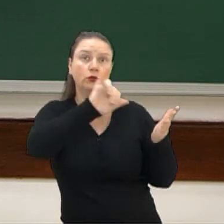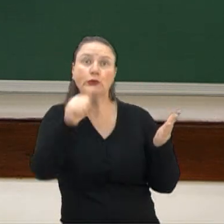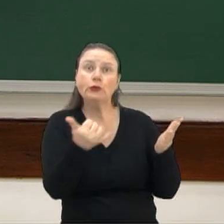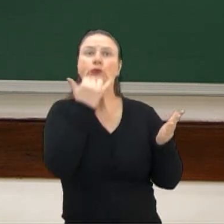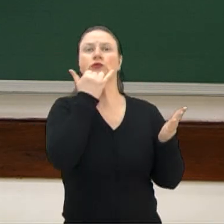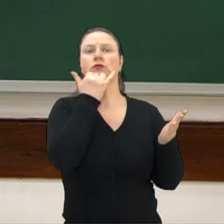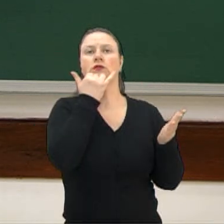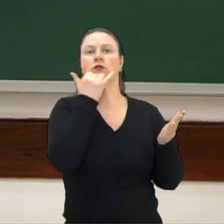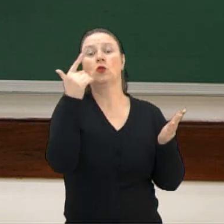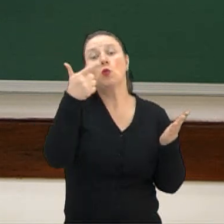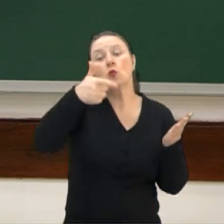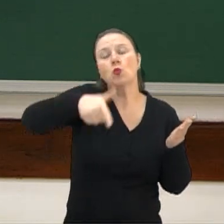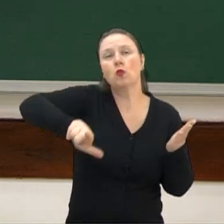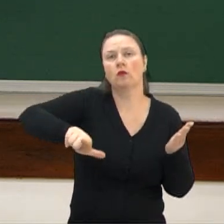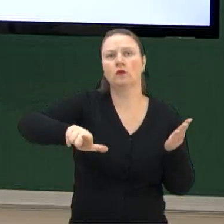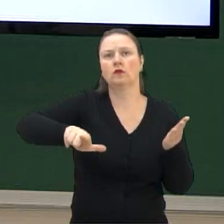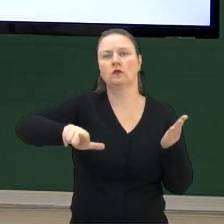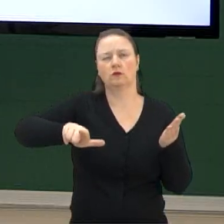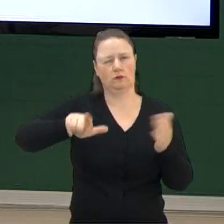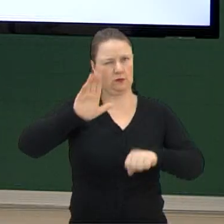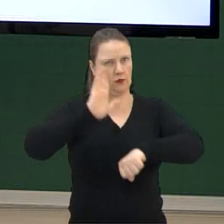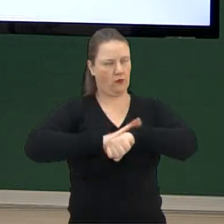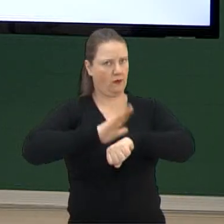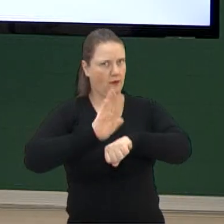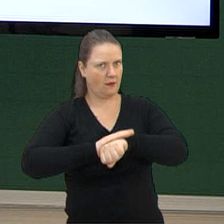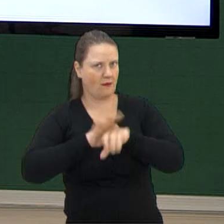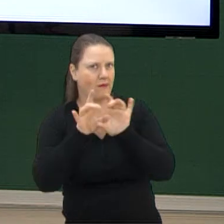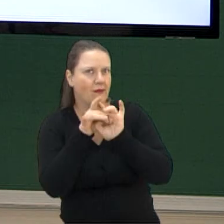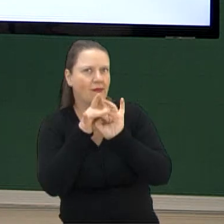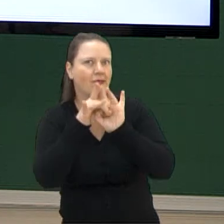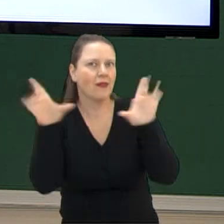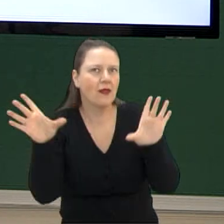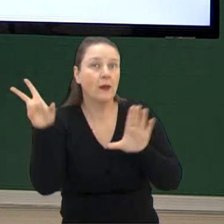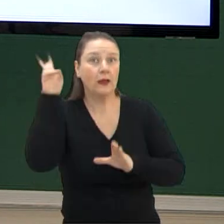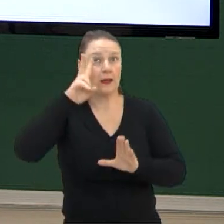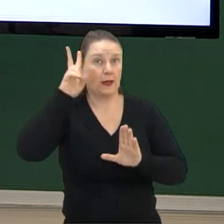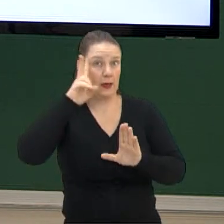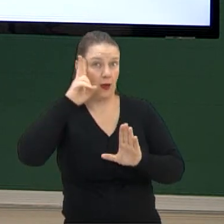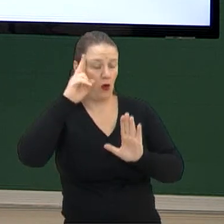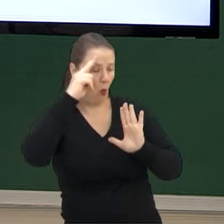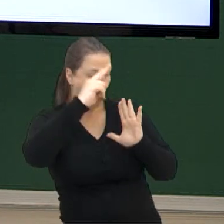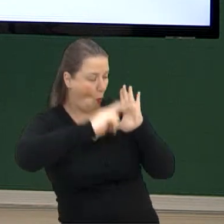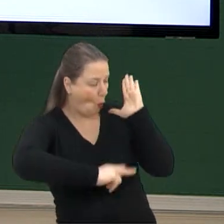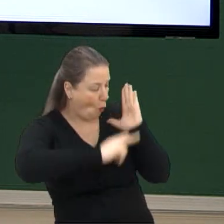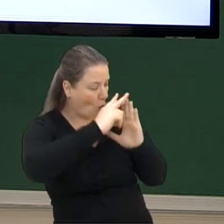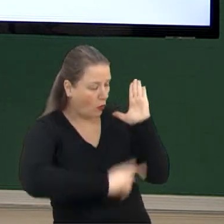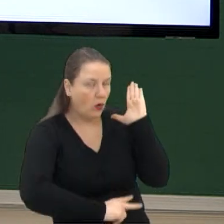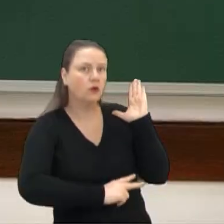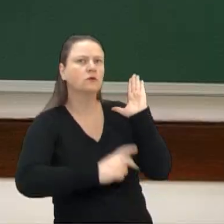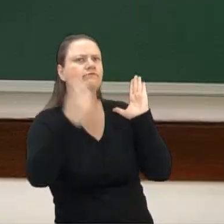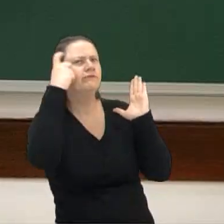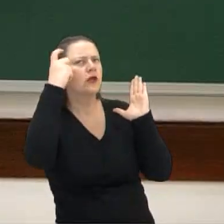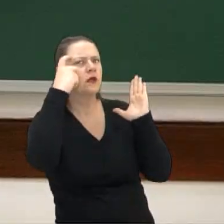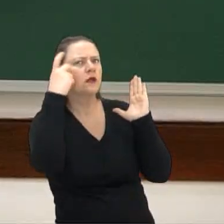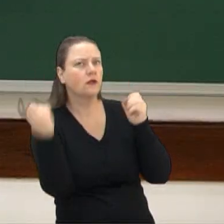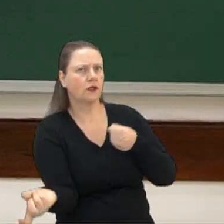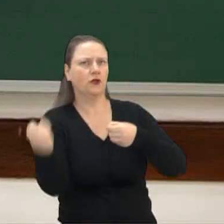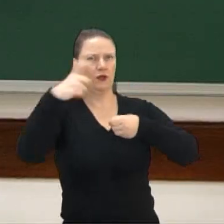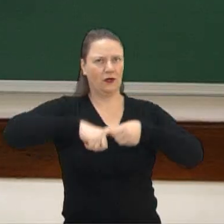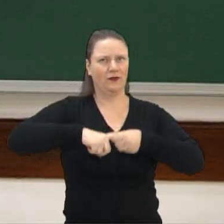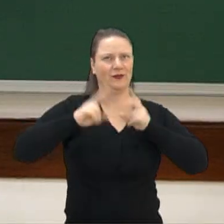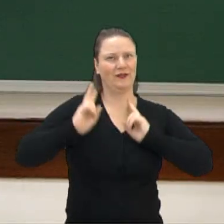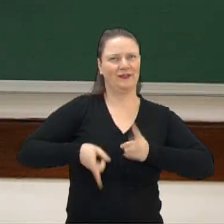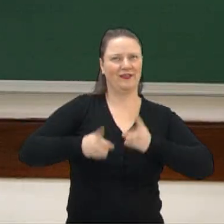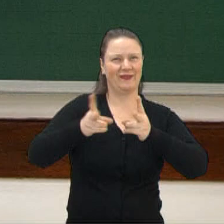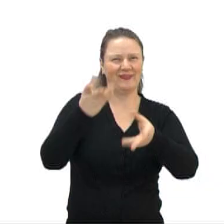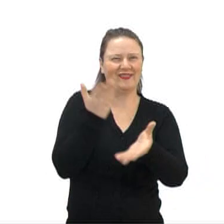de novamente? Vou dar um tempinho para que vocês releiam o trecho, pensem na questão e eu volto para a gente continuar